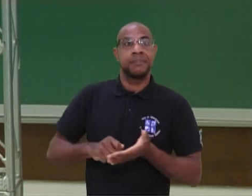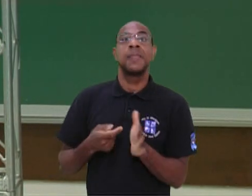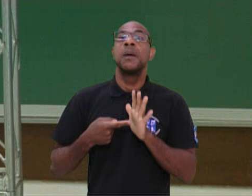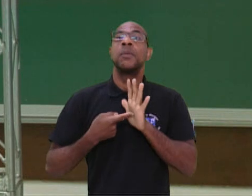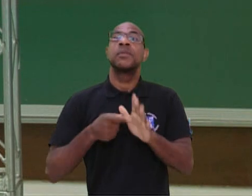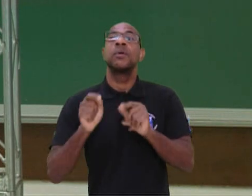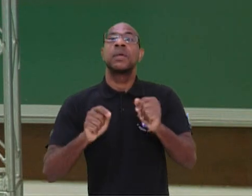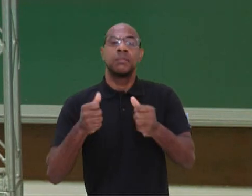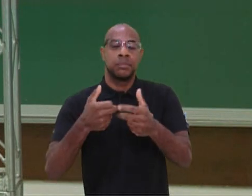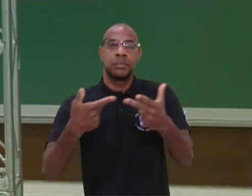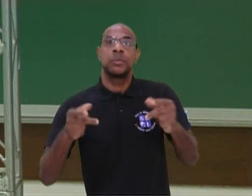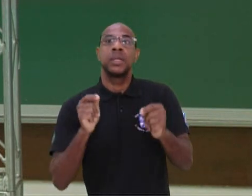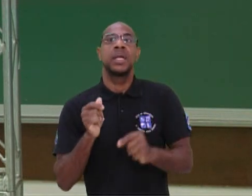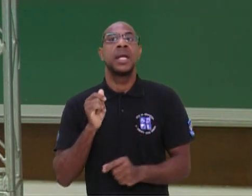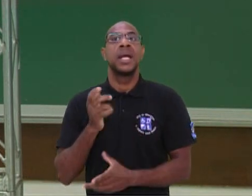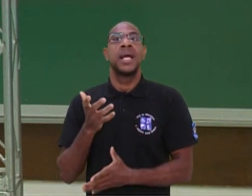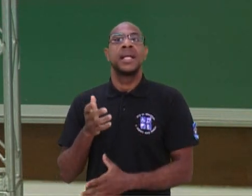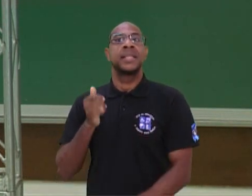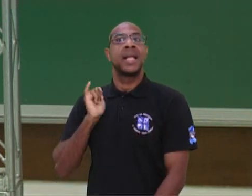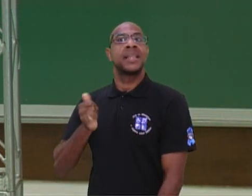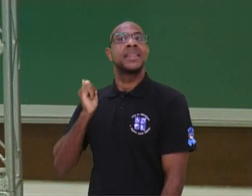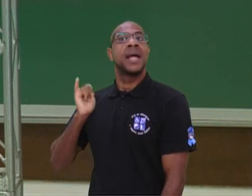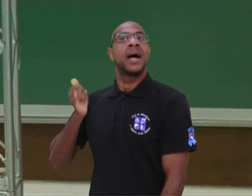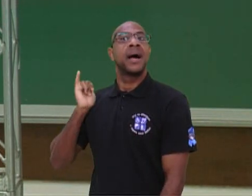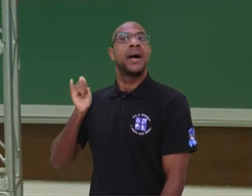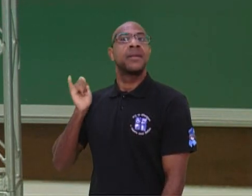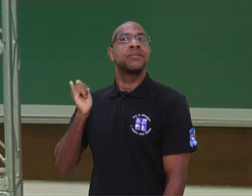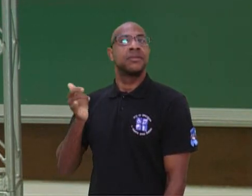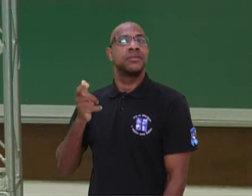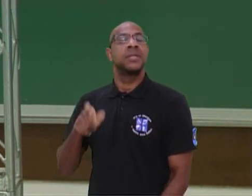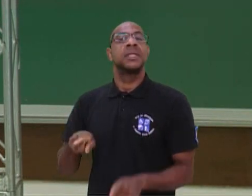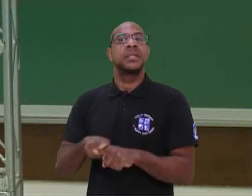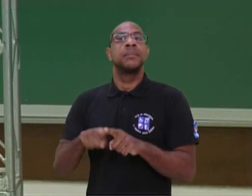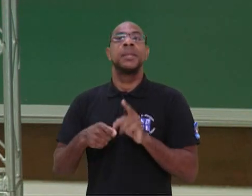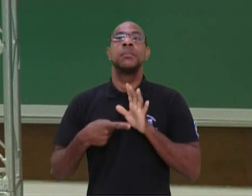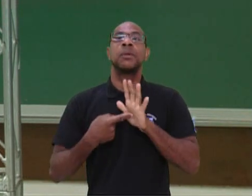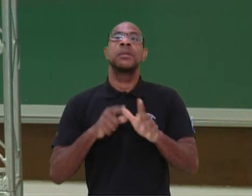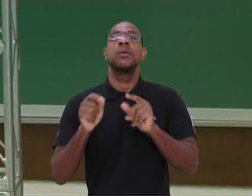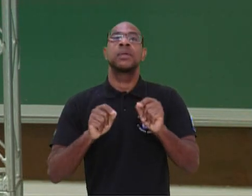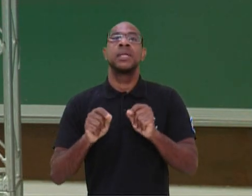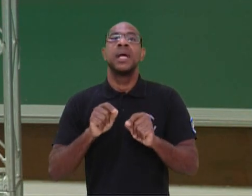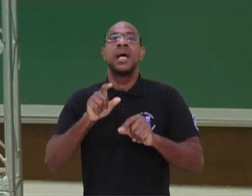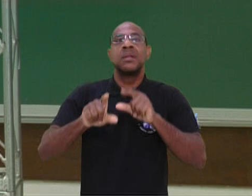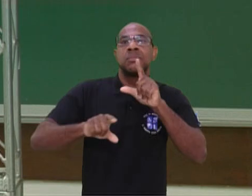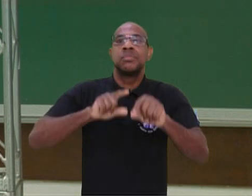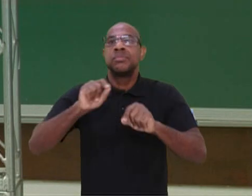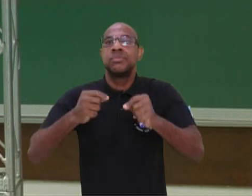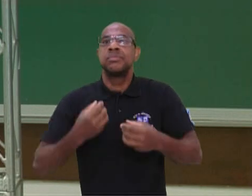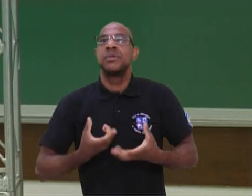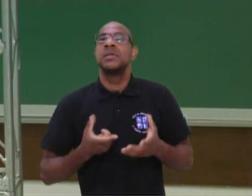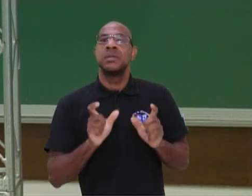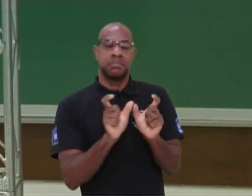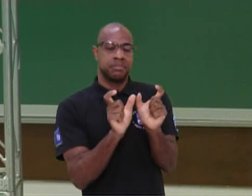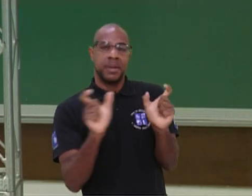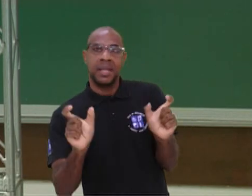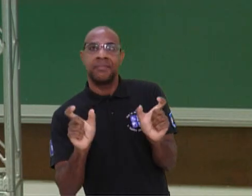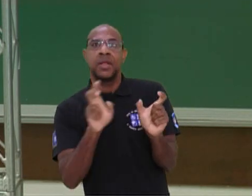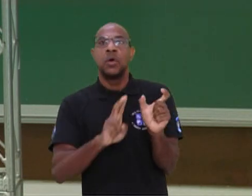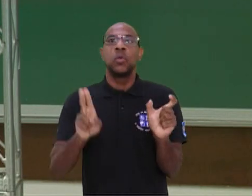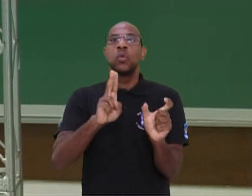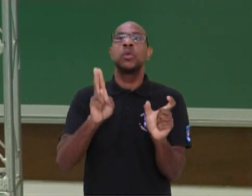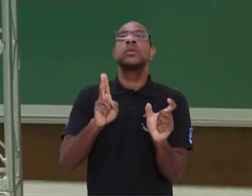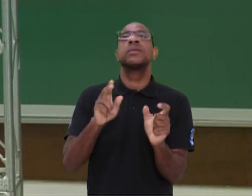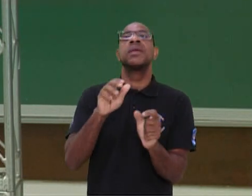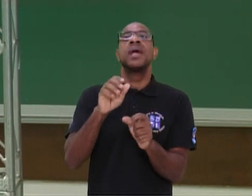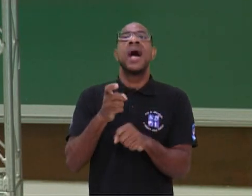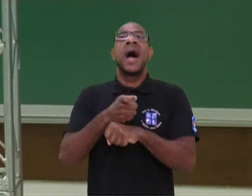identificando elementos da narrativa, reconhecendo efeitos de sentido decorrentes da escolha de palavras, expressões e do uso de advérbios